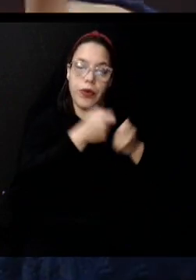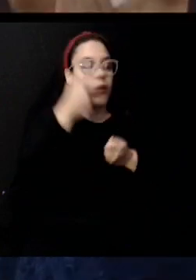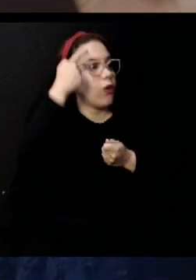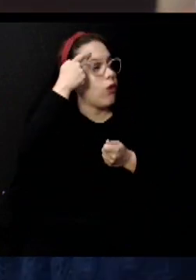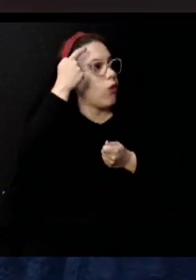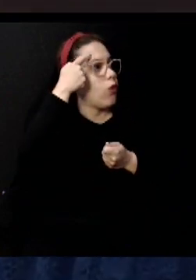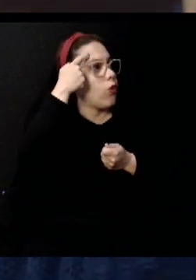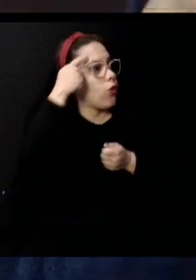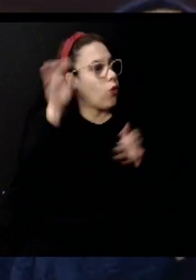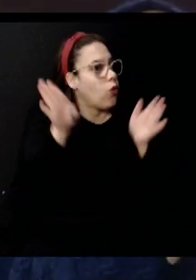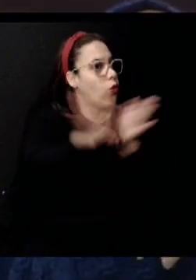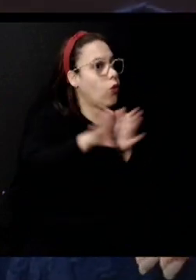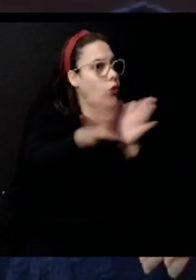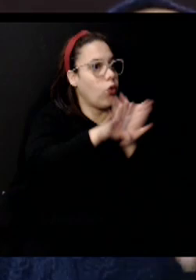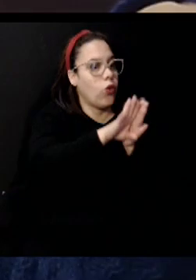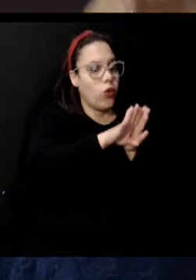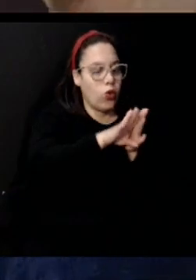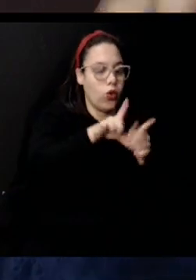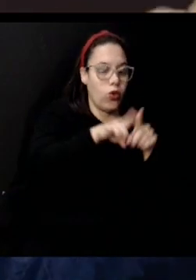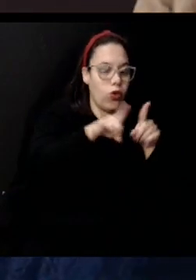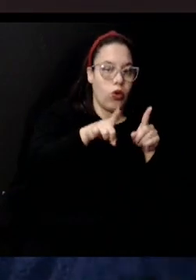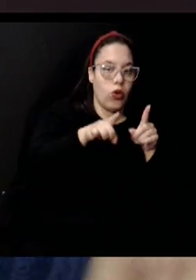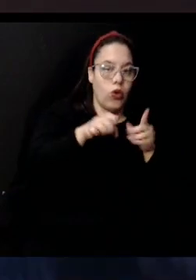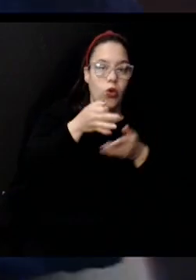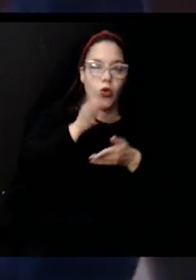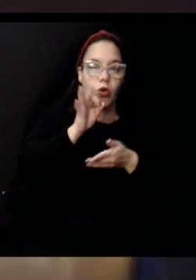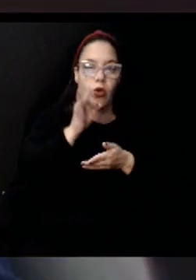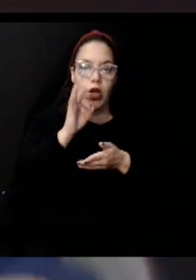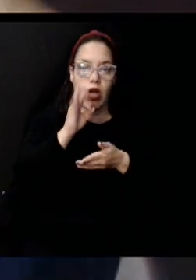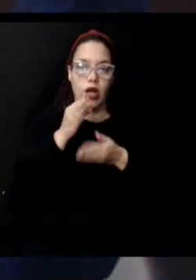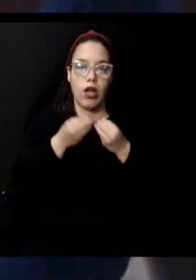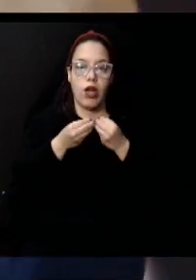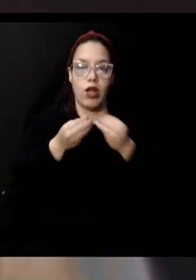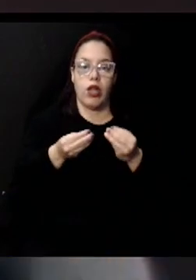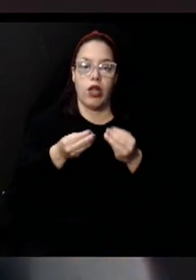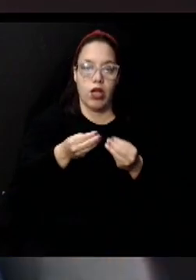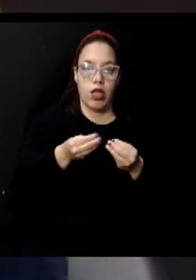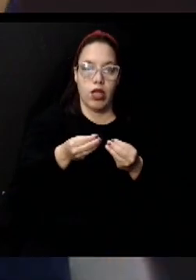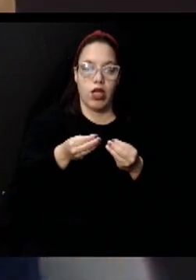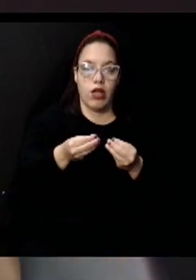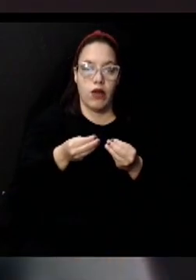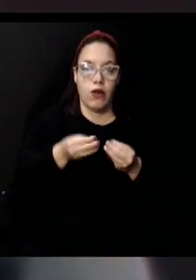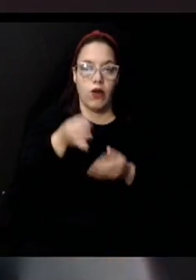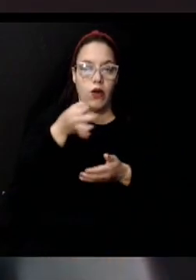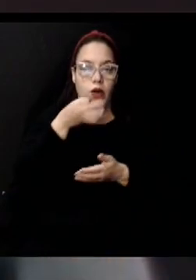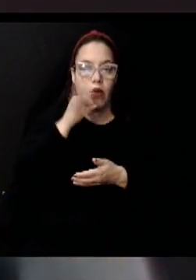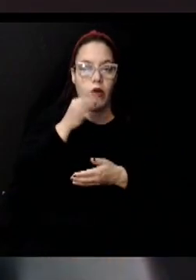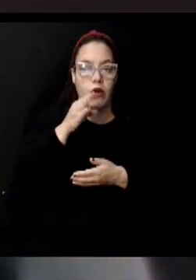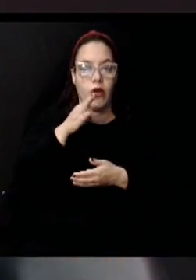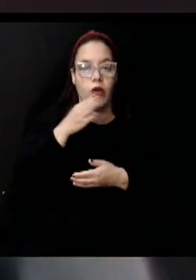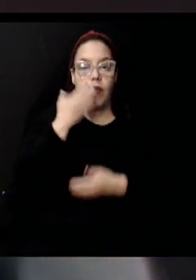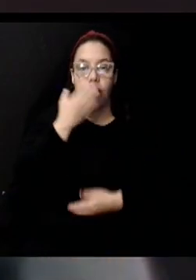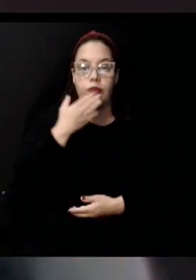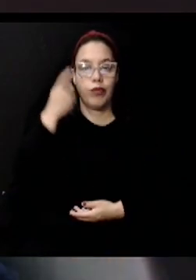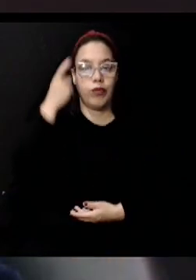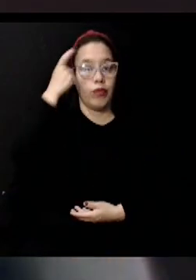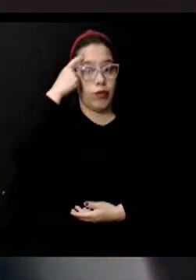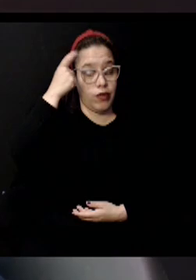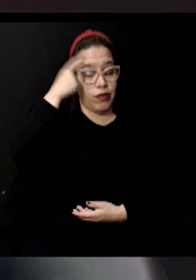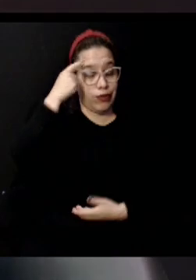Uhum. mas a gente não pode dar café com bolo. Eu brigo do café com bolo. Não dê café com bolo para pensamento e sentimento